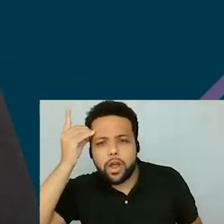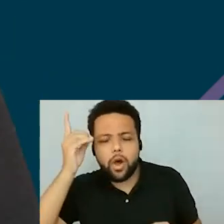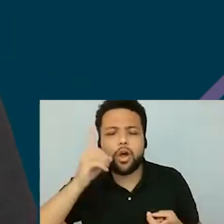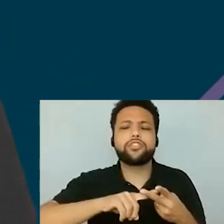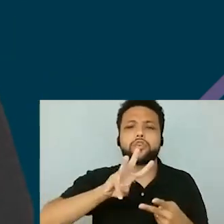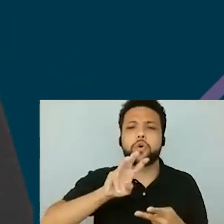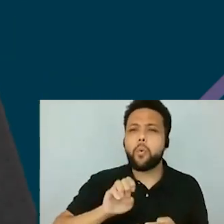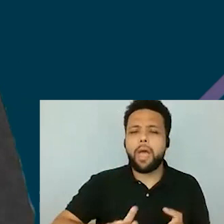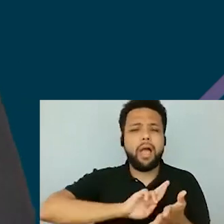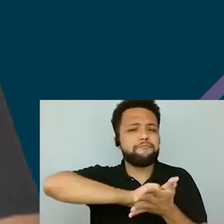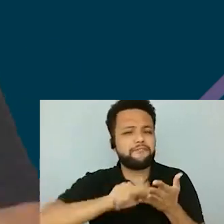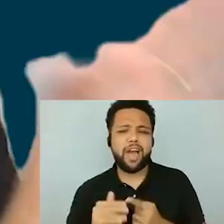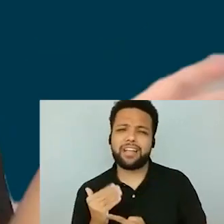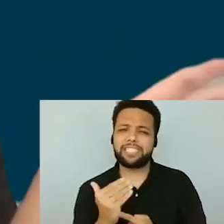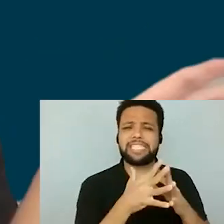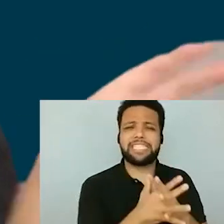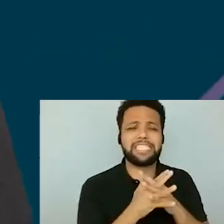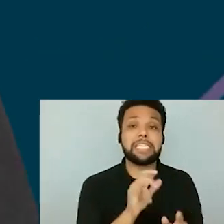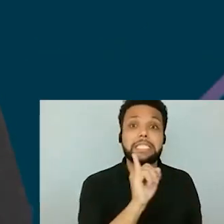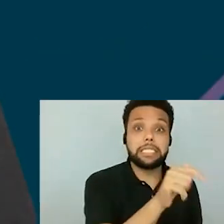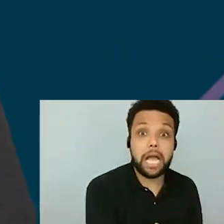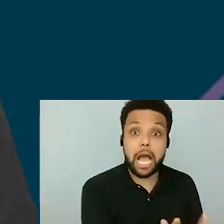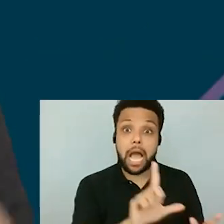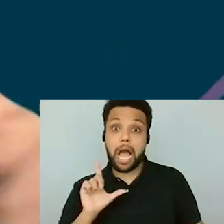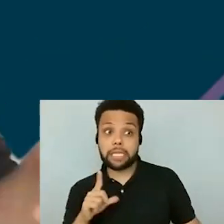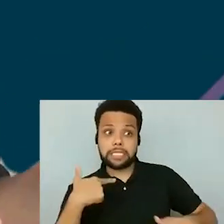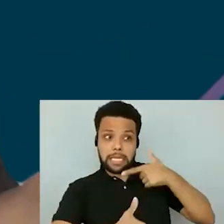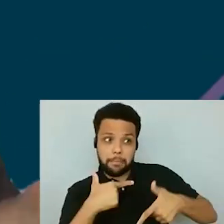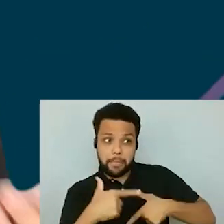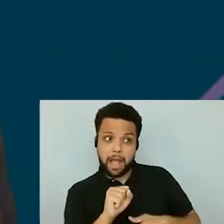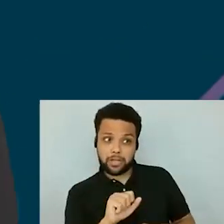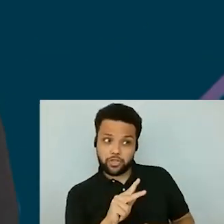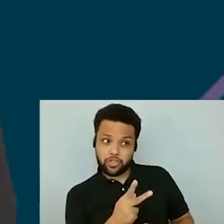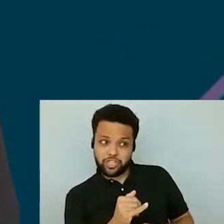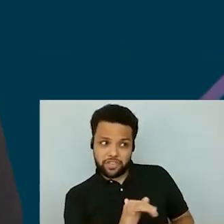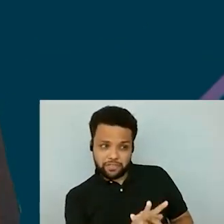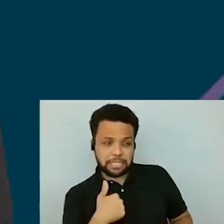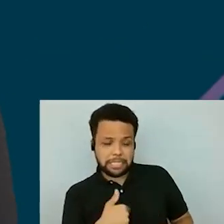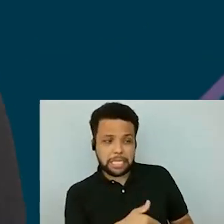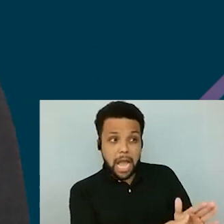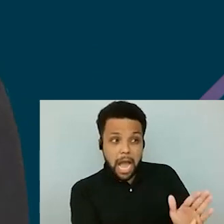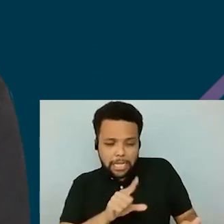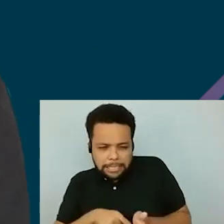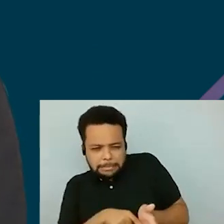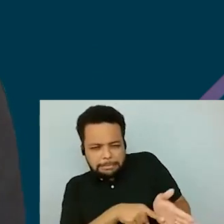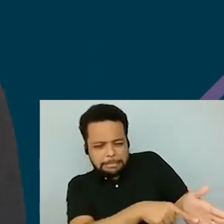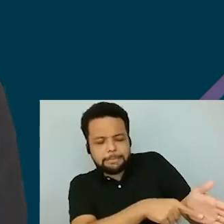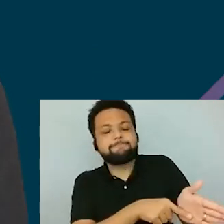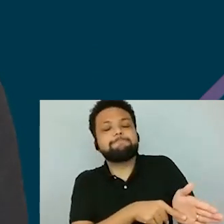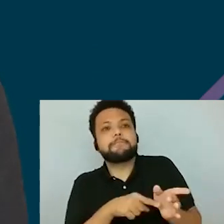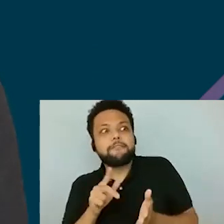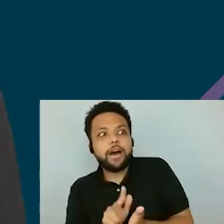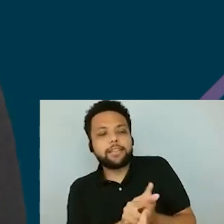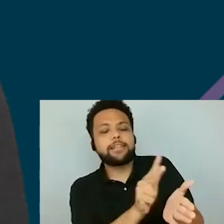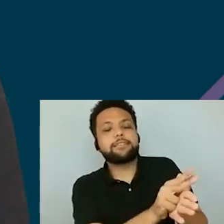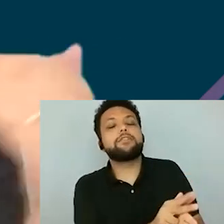tecnologias complexas, né? Então, quanto mais a gente trabalha o shift left e antecipa essas validações, mais a gente ganha com redução